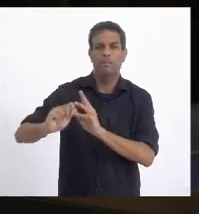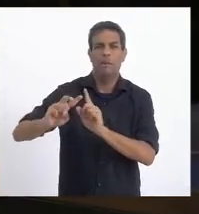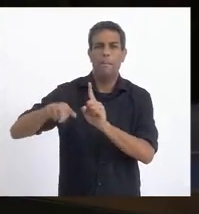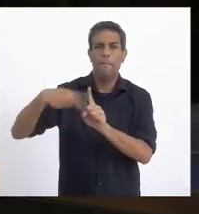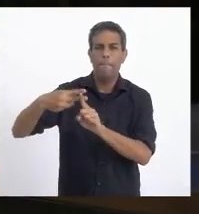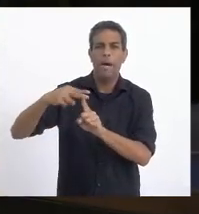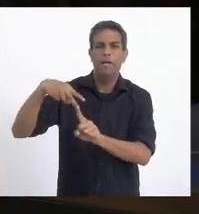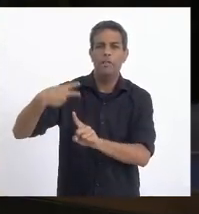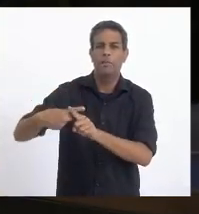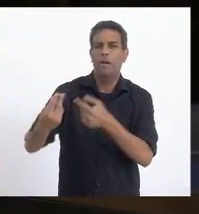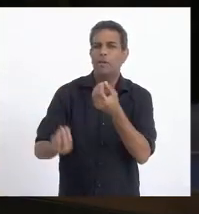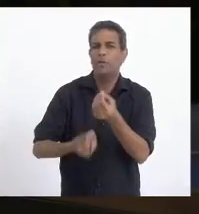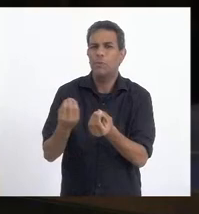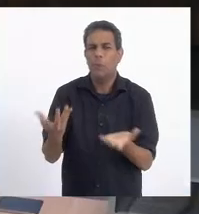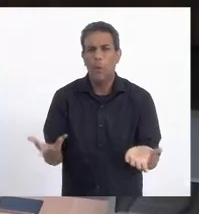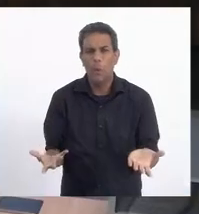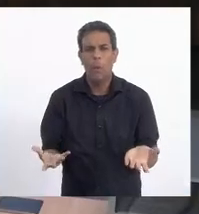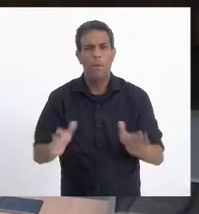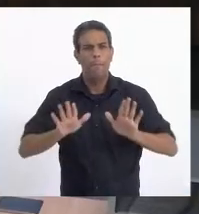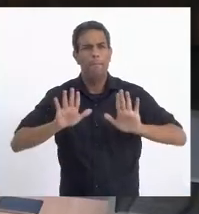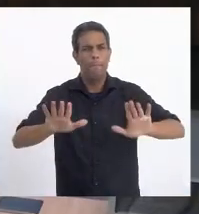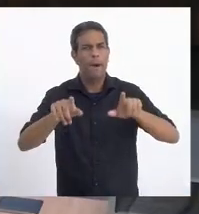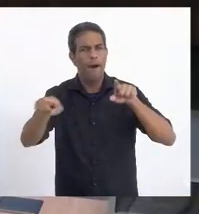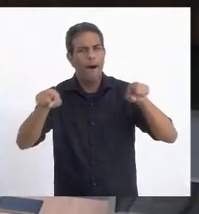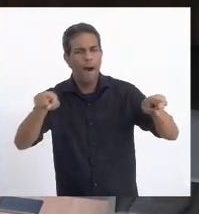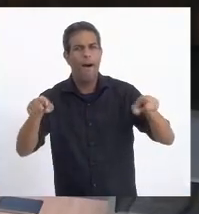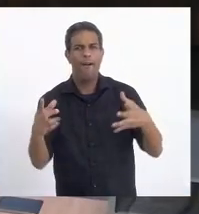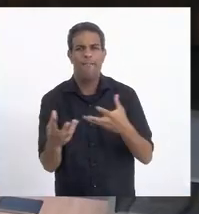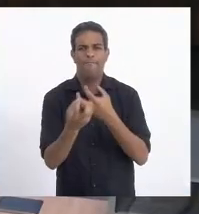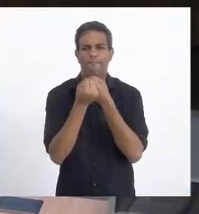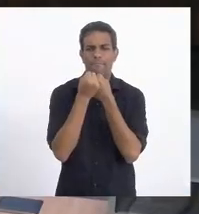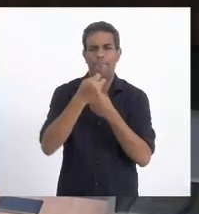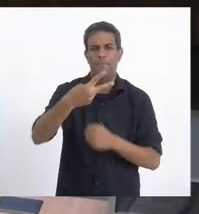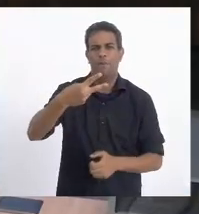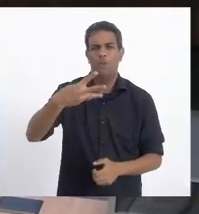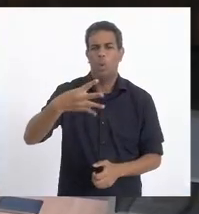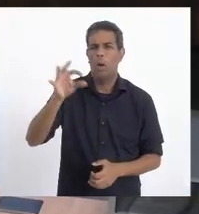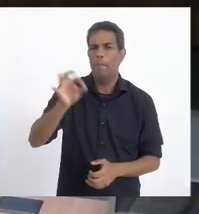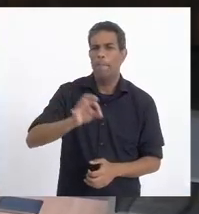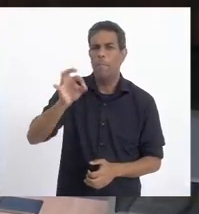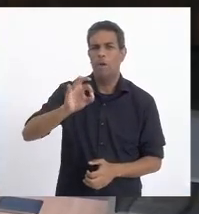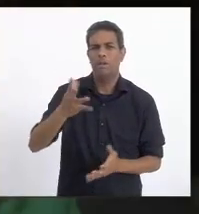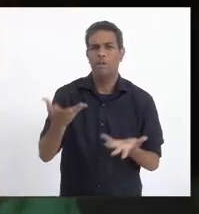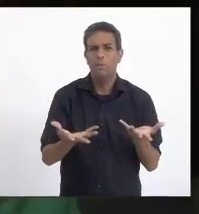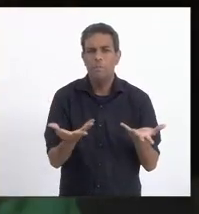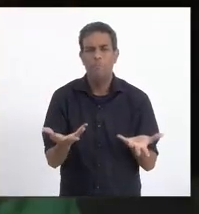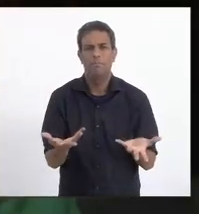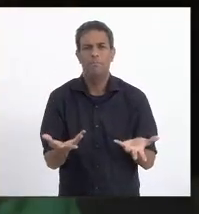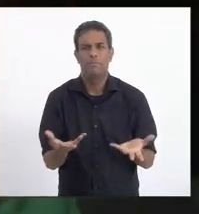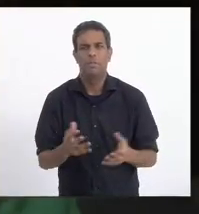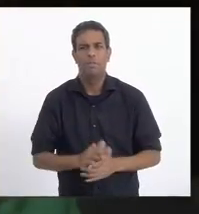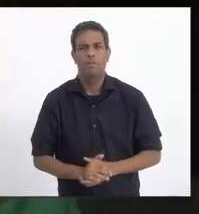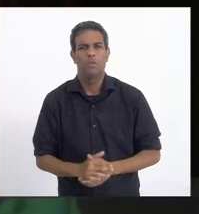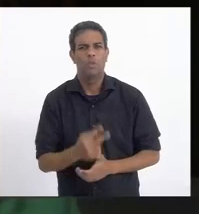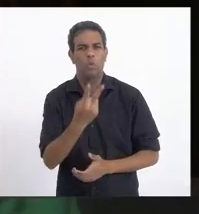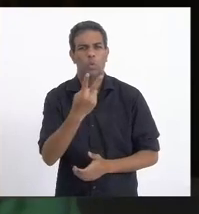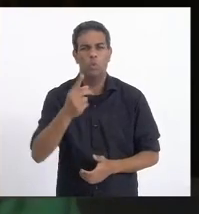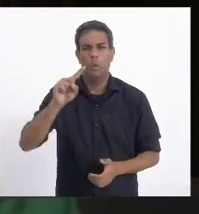ano em uma escala se os senhores de 24 por 48 dá